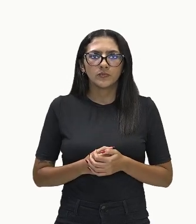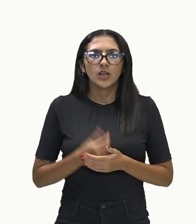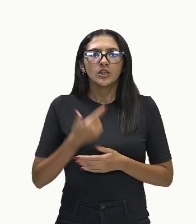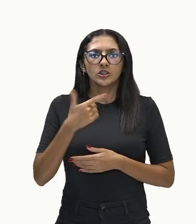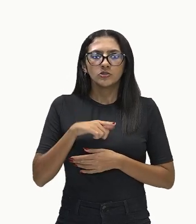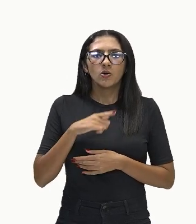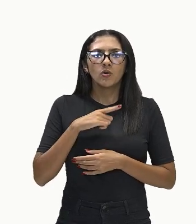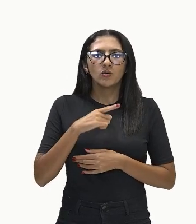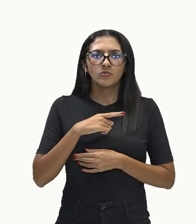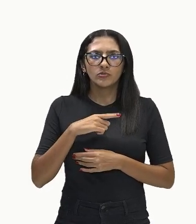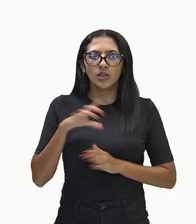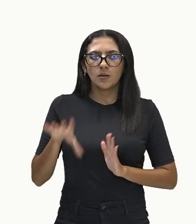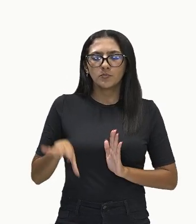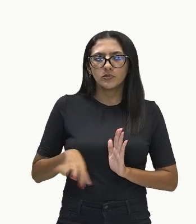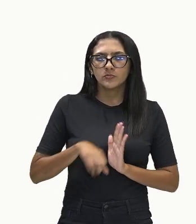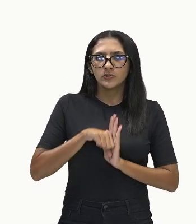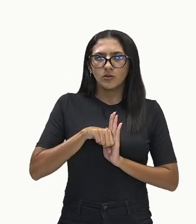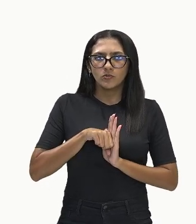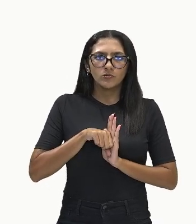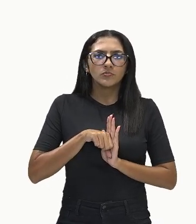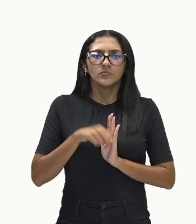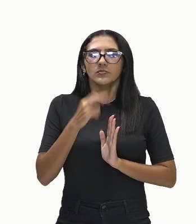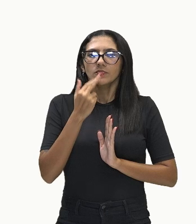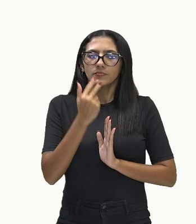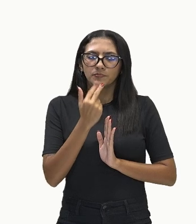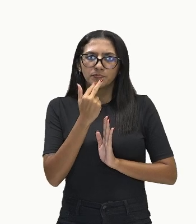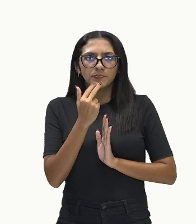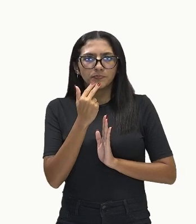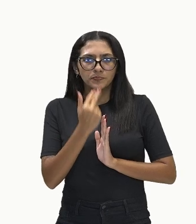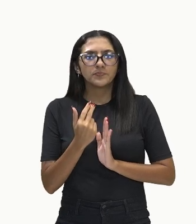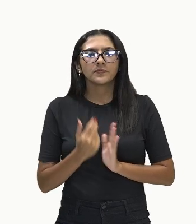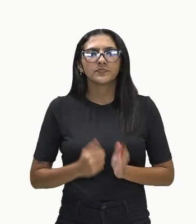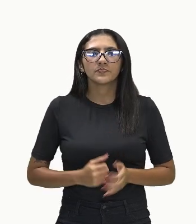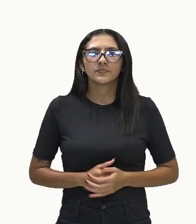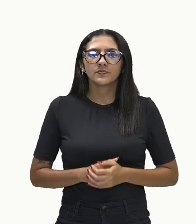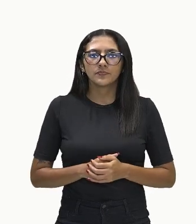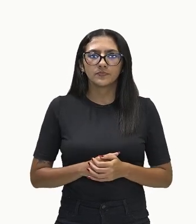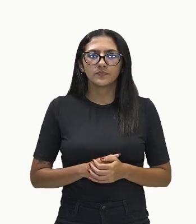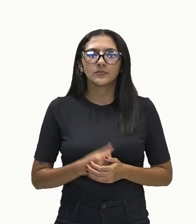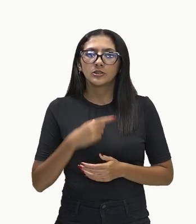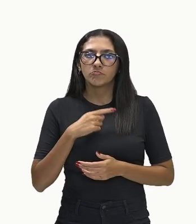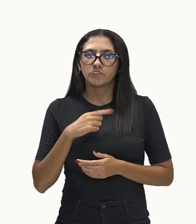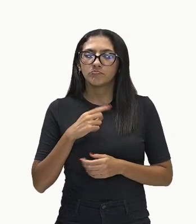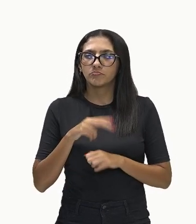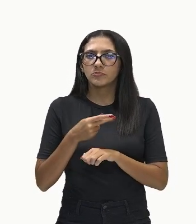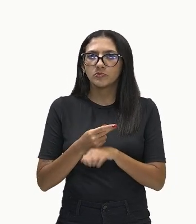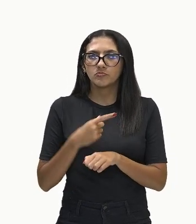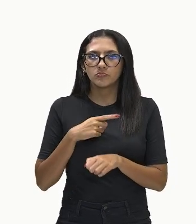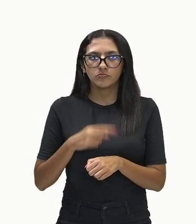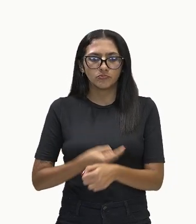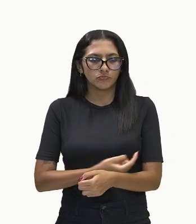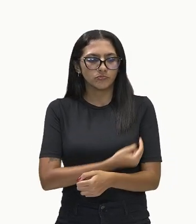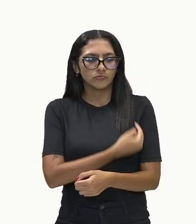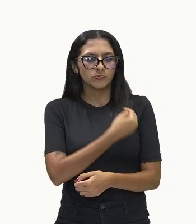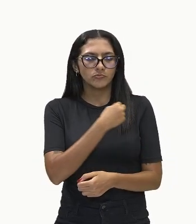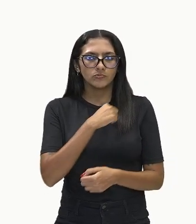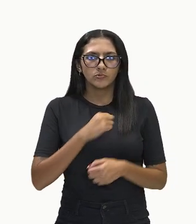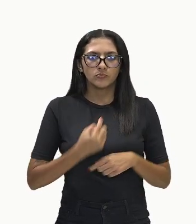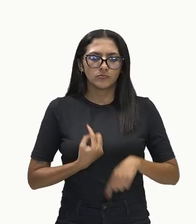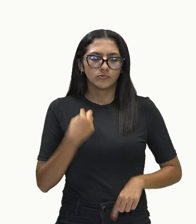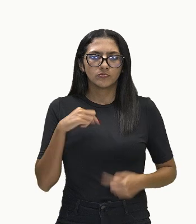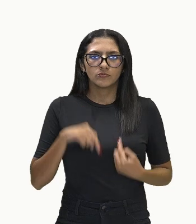dos nossos nutrientes, que vão chegar na nossa corrente sanguínea para chegar até as